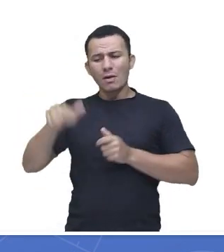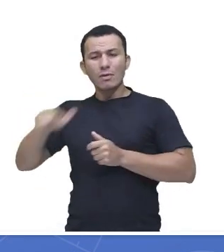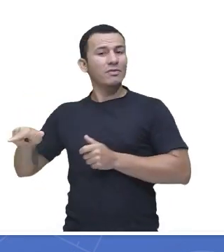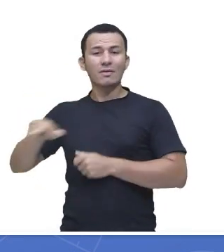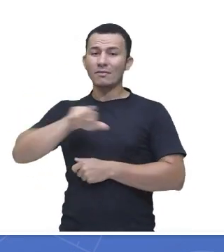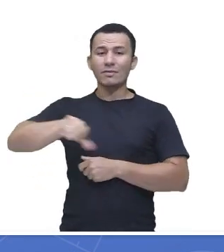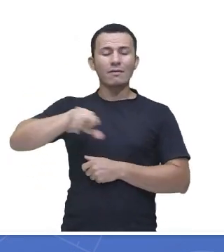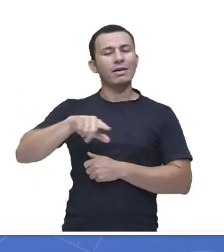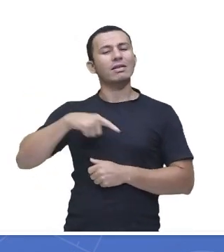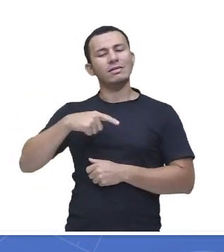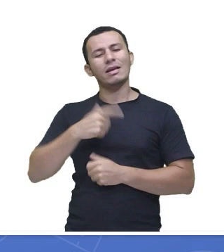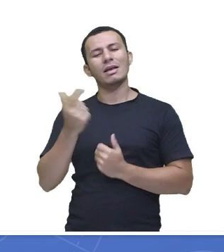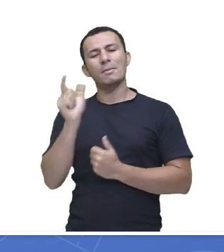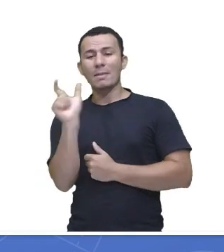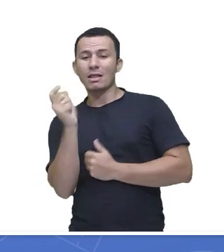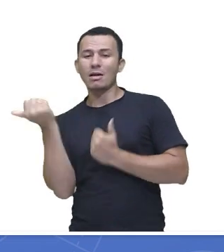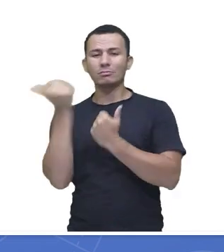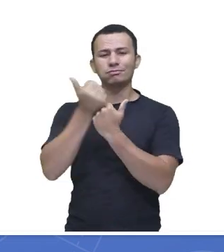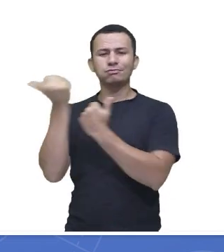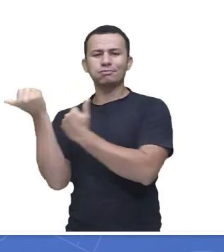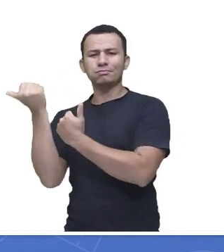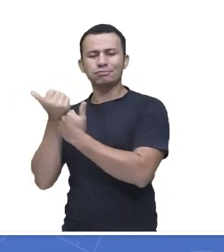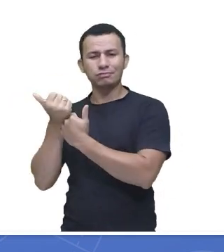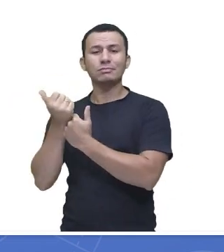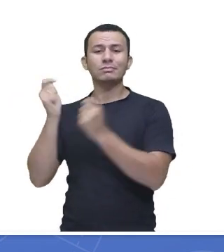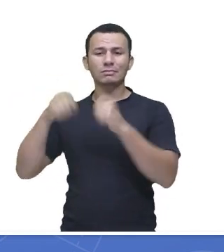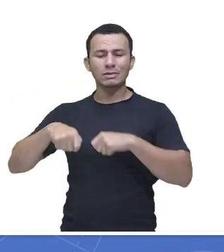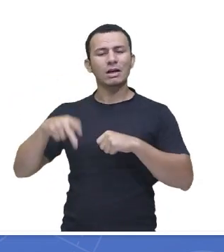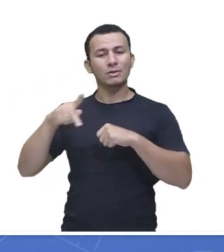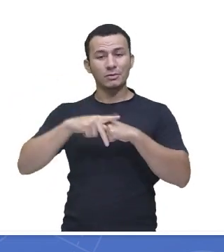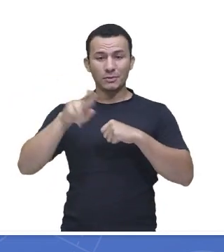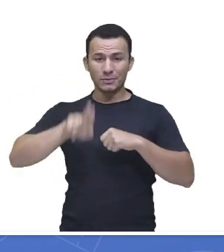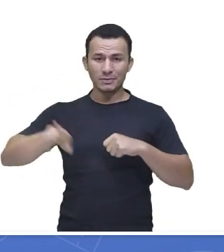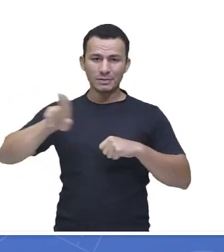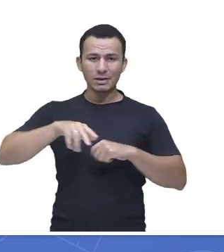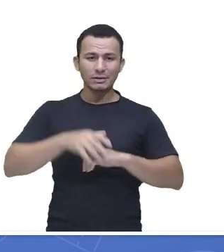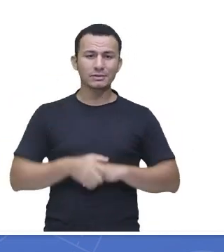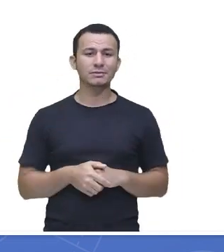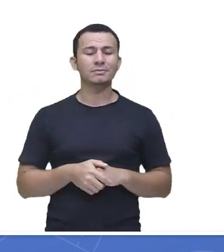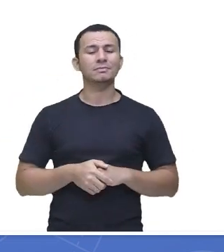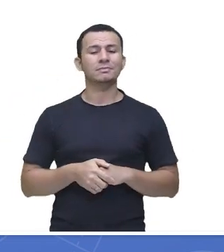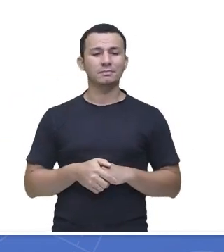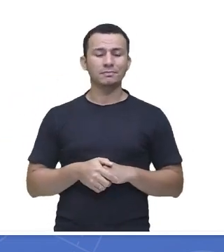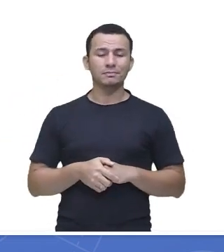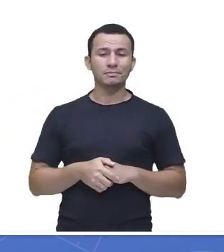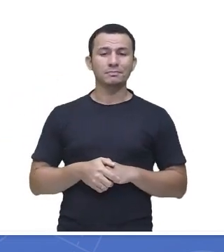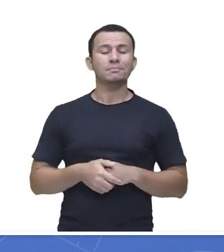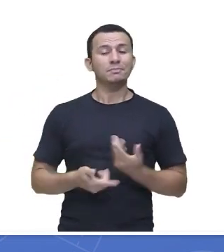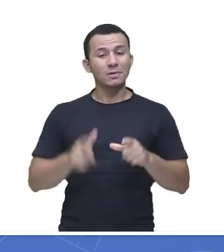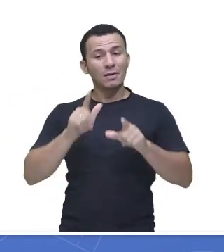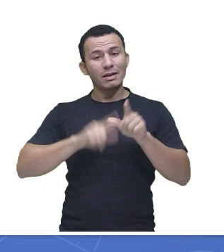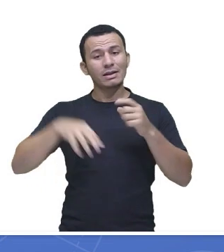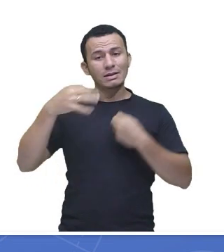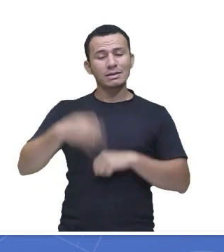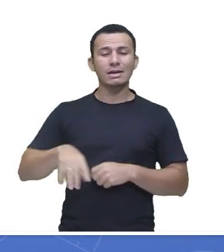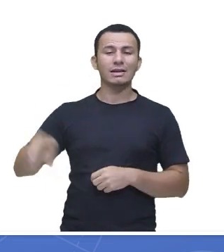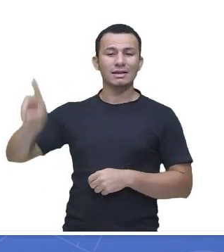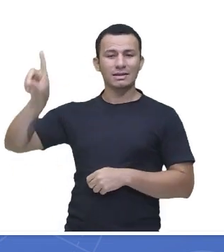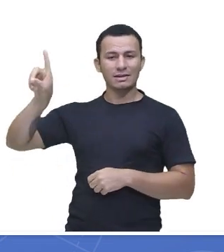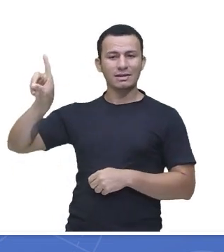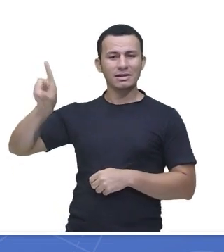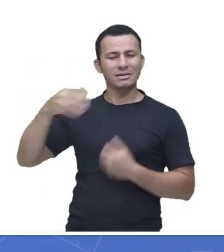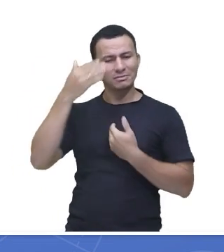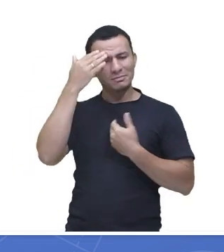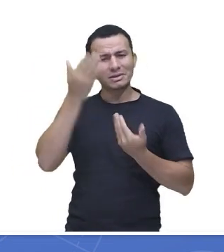fato, nós vamos marcar a alternativa D, como vocês bem disseram, fazer 70 anos. Obrigada